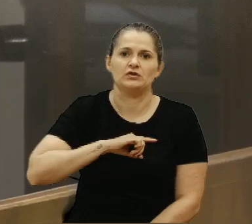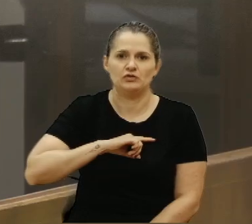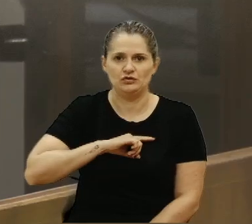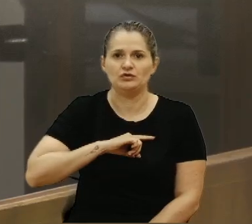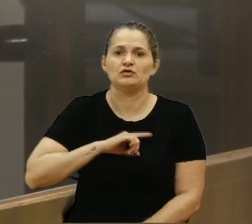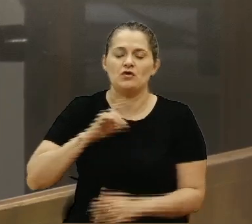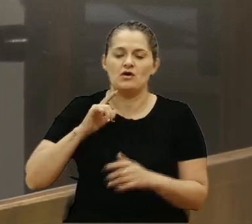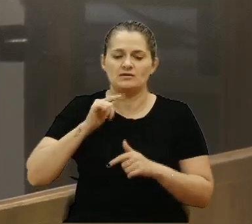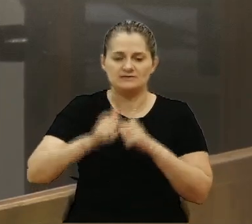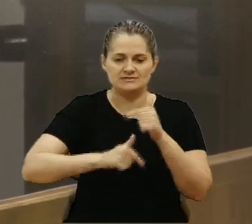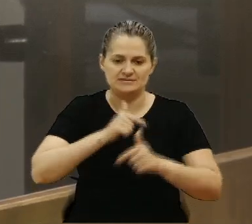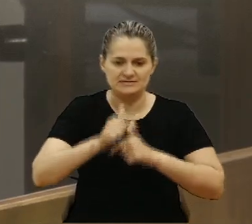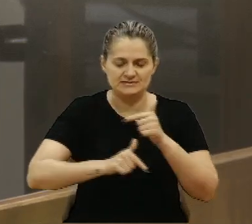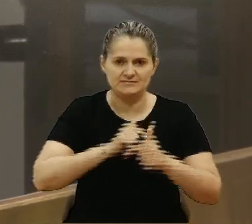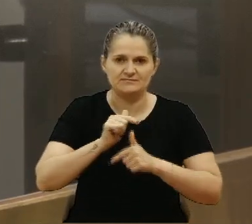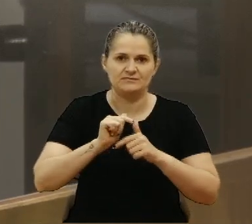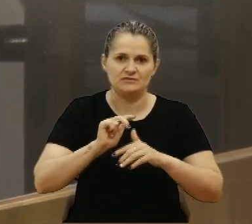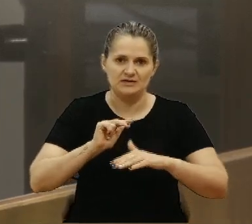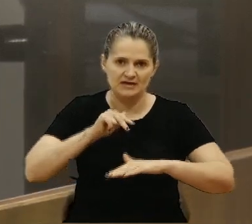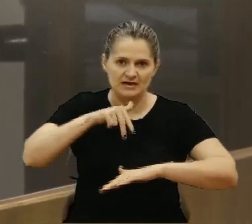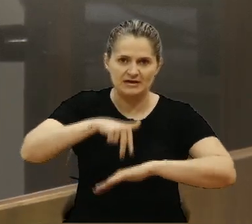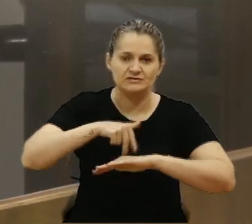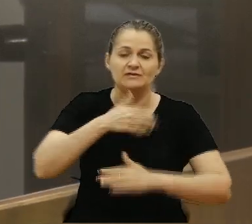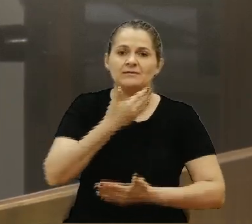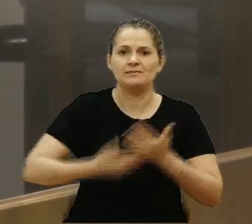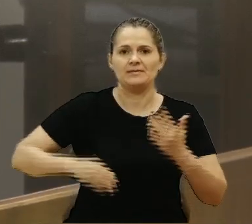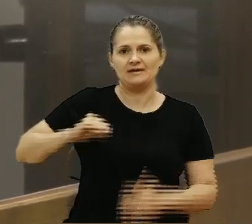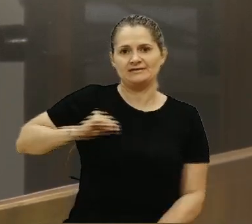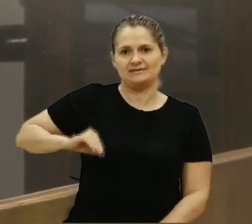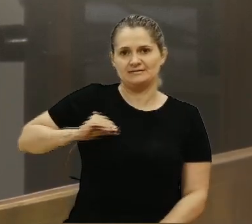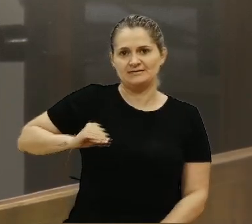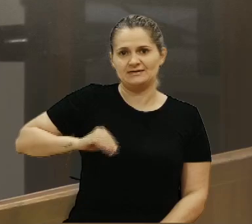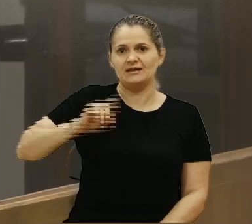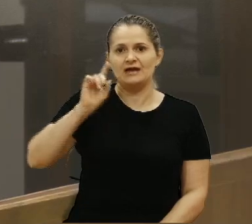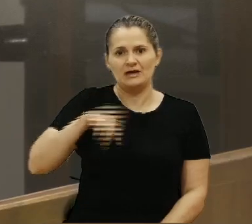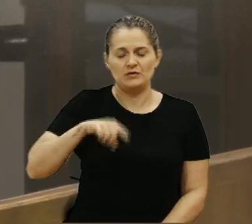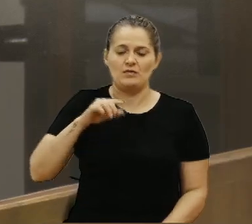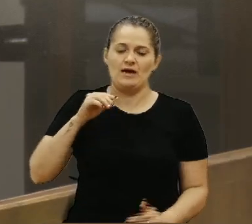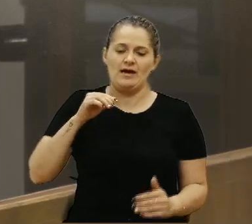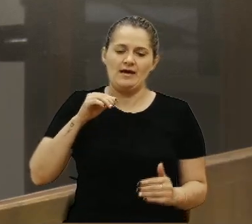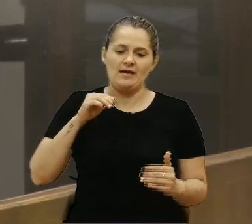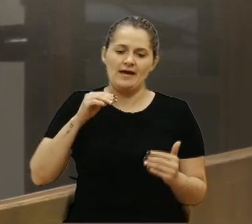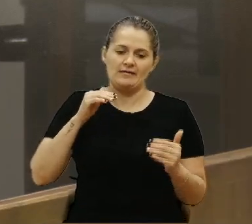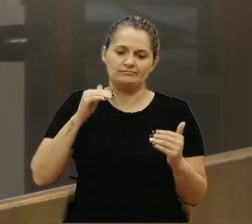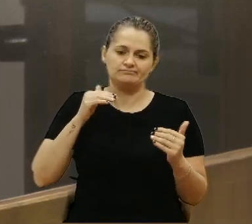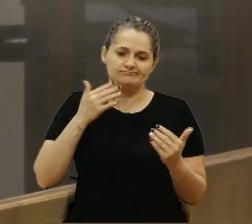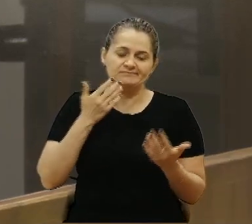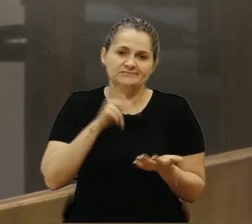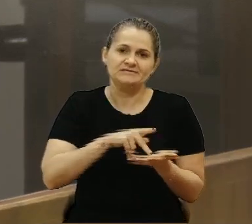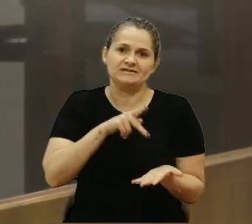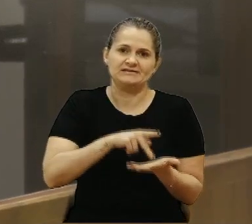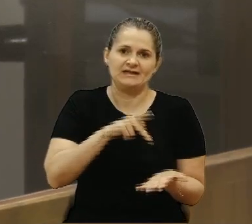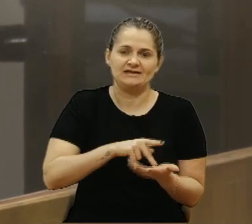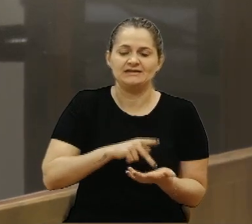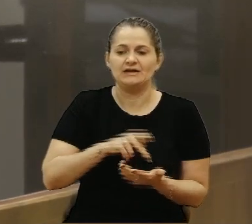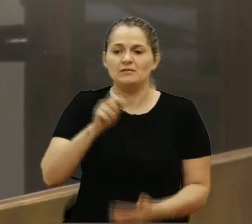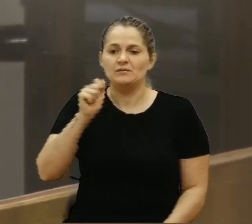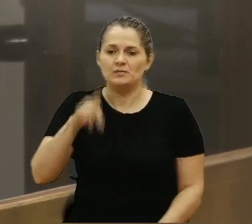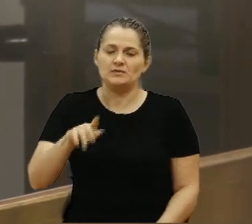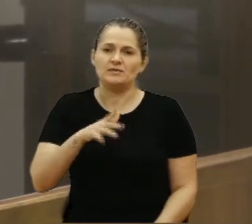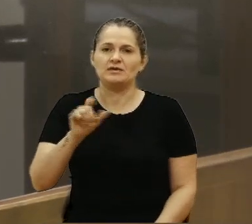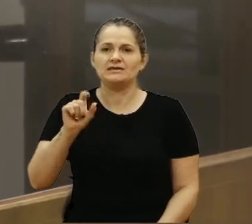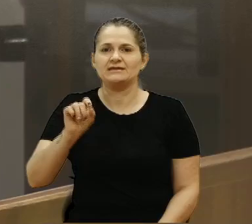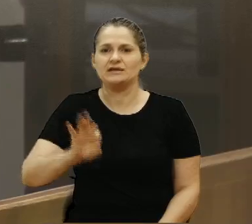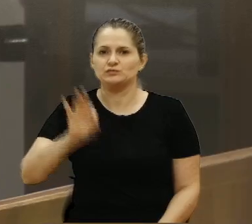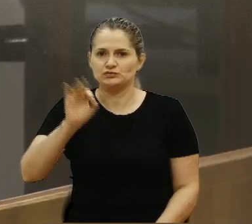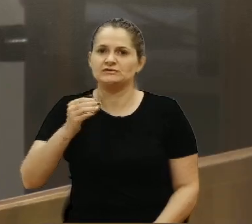da ativa, a perda salarial é concreta. Para os aposentados, ela é de 10%, em média. Então,